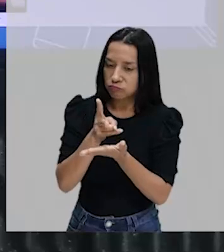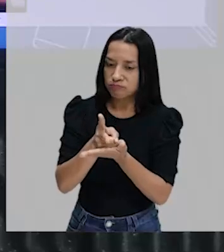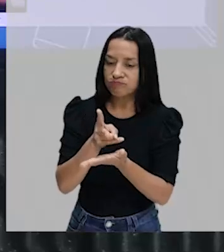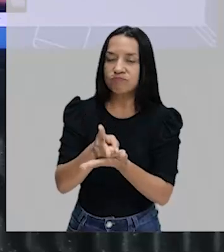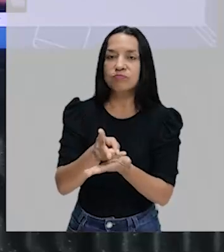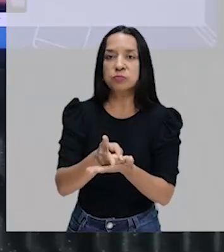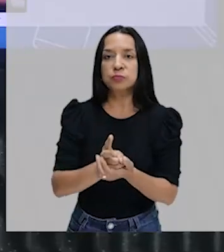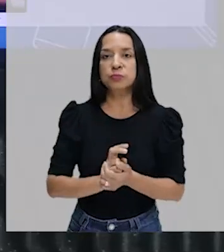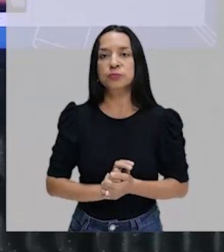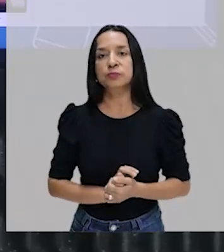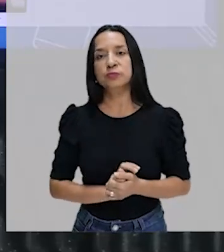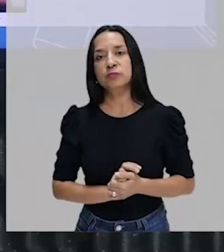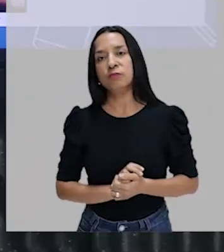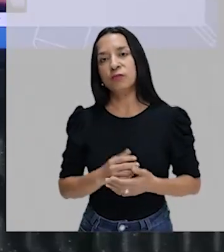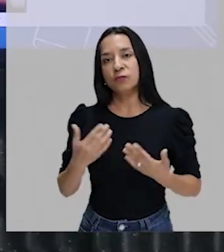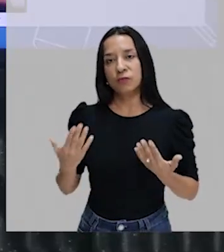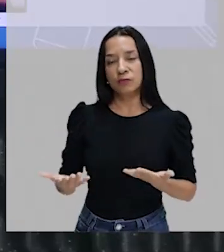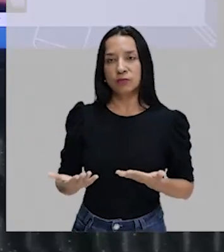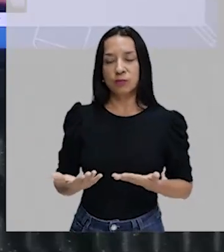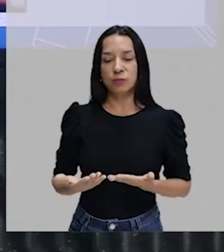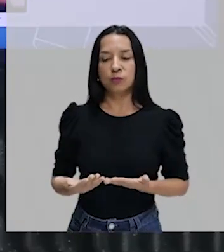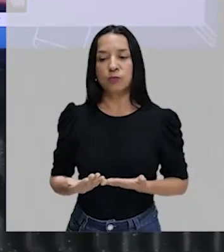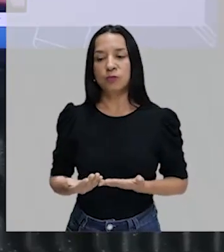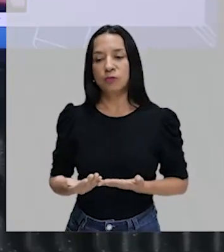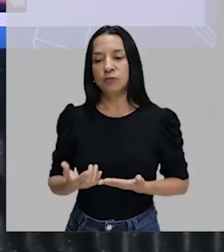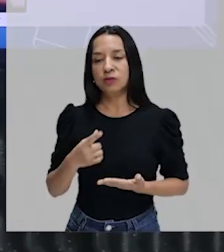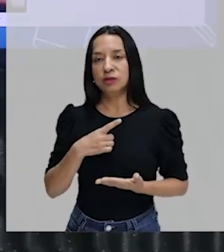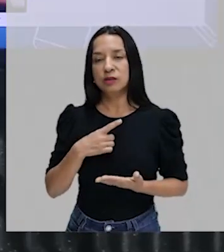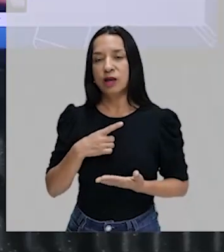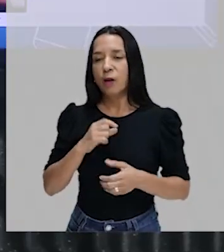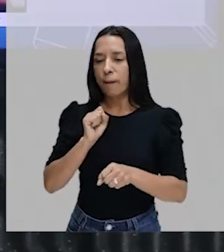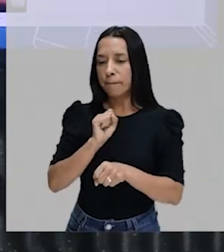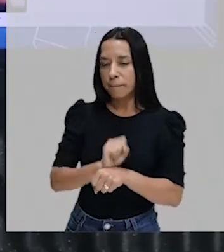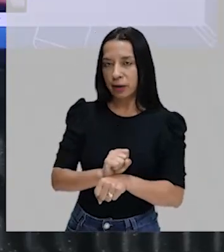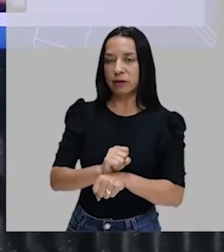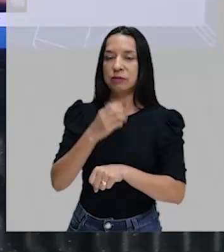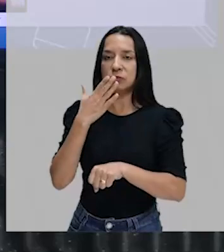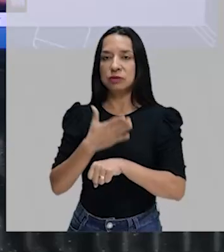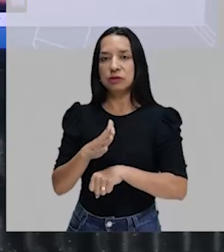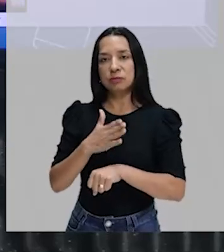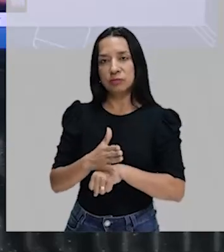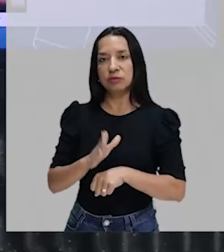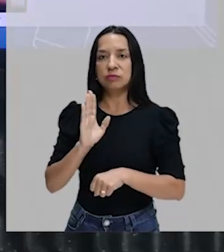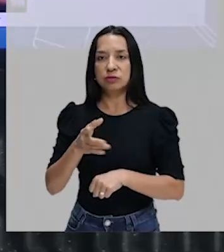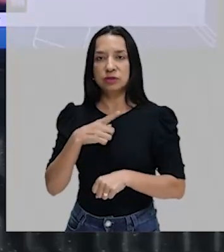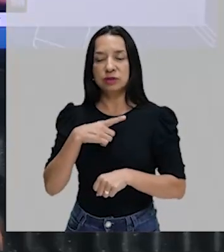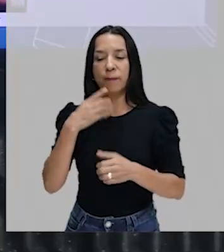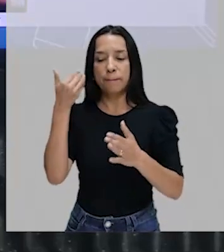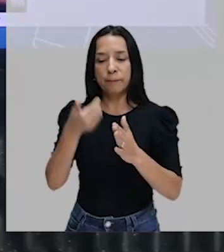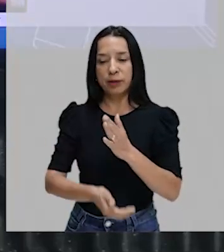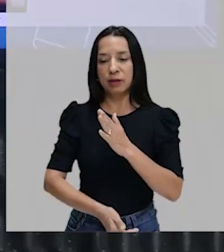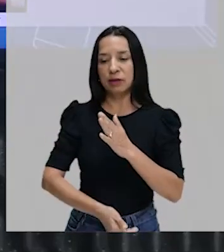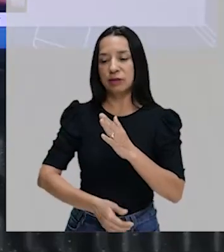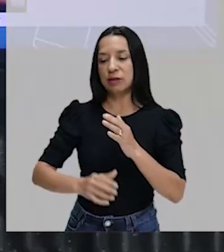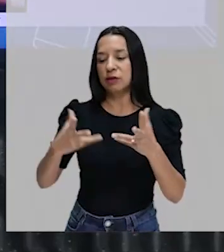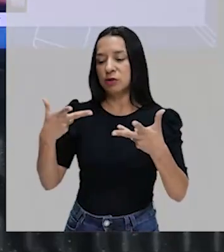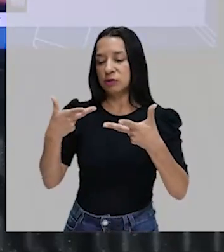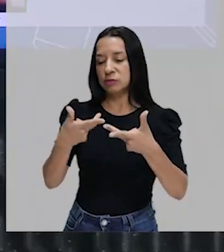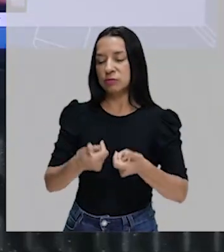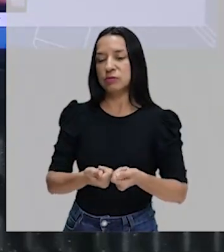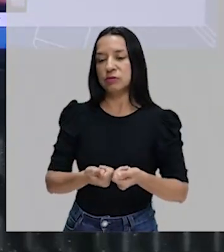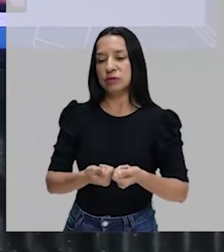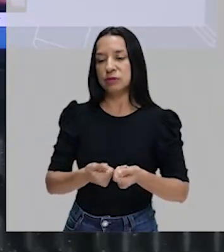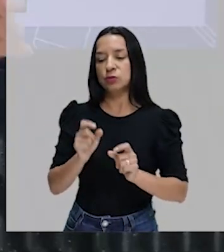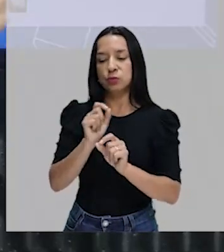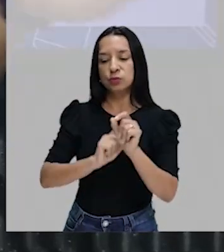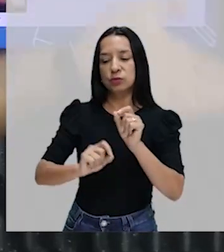continuidade. Então, quando existe uma interrupção nesse treinamento, já existe perda de rendimento, já existe